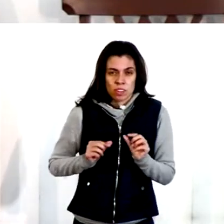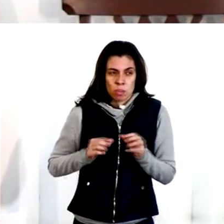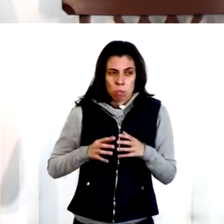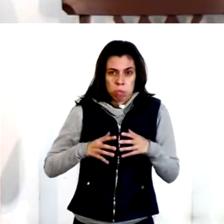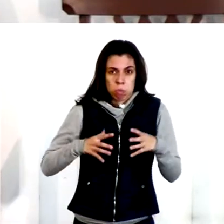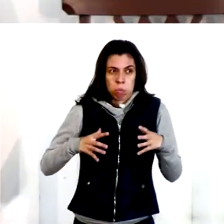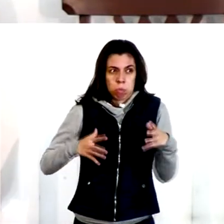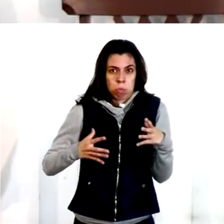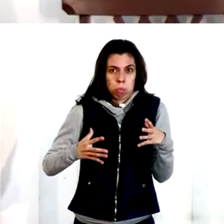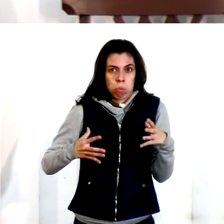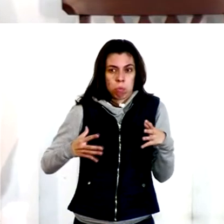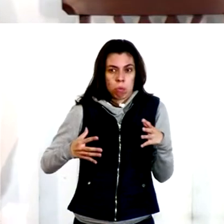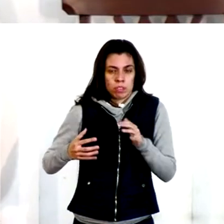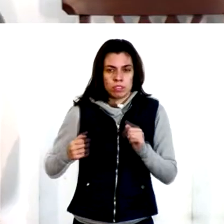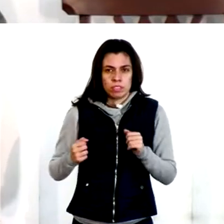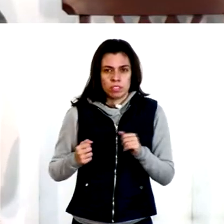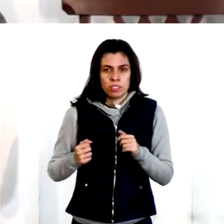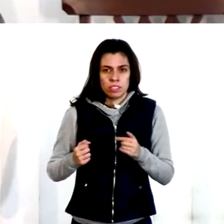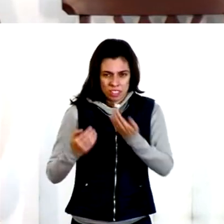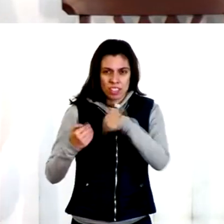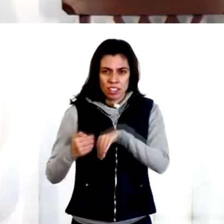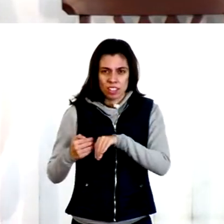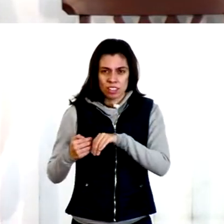enfrentar aqueles